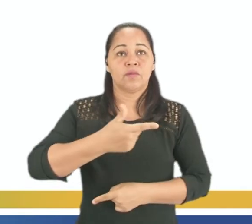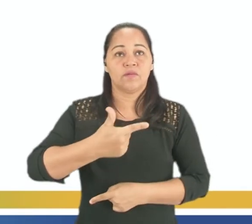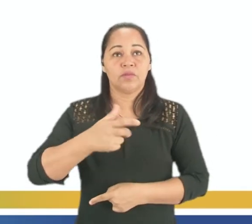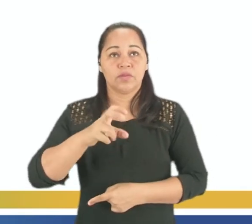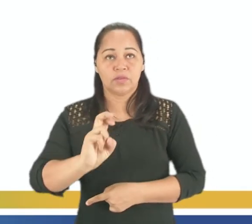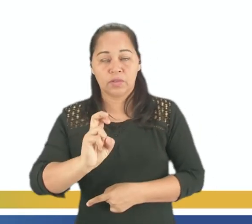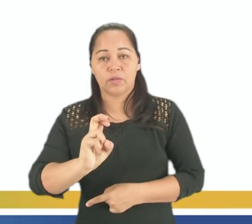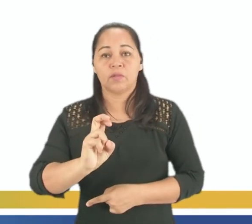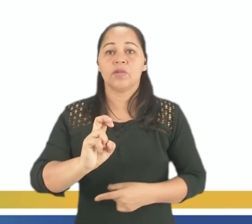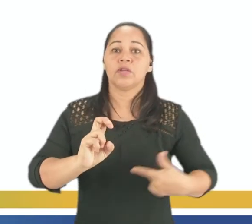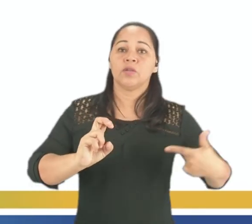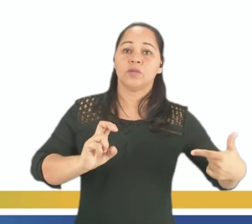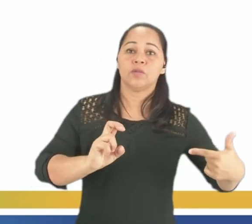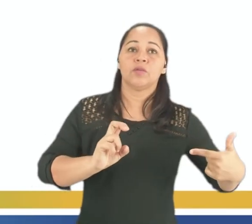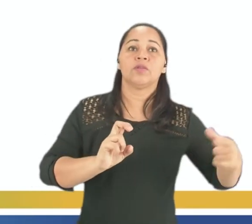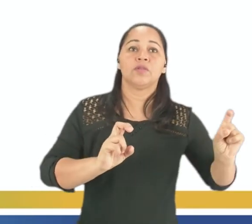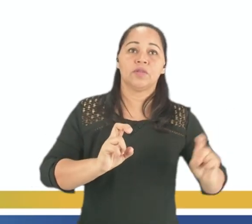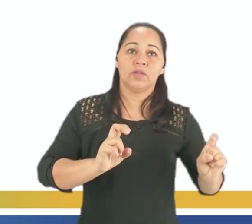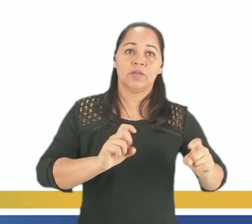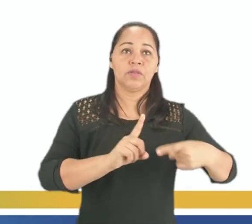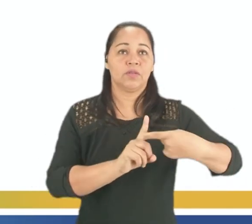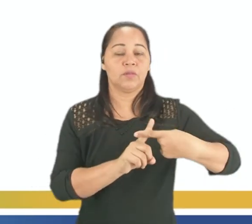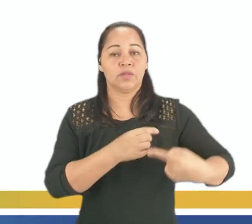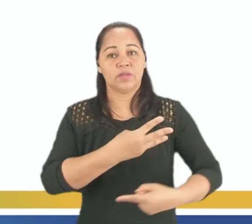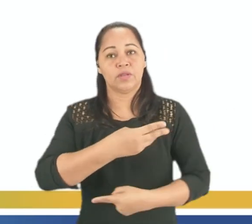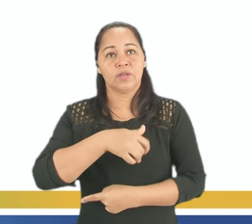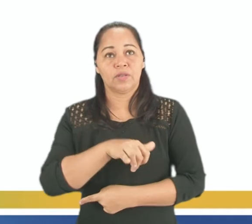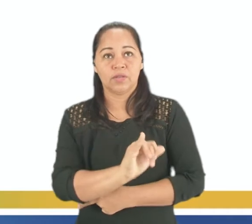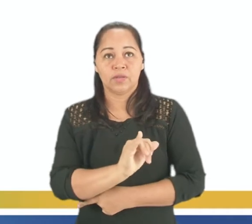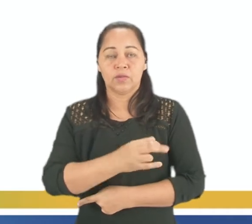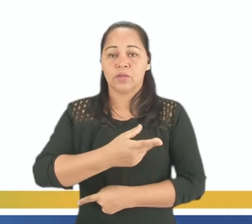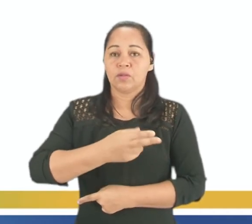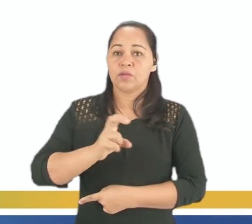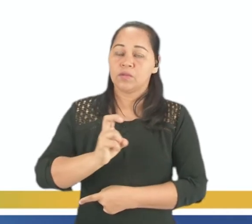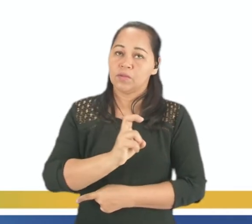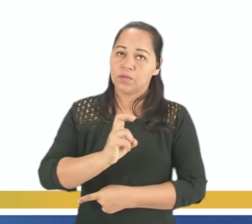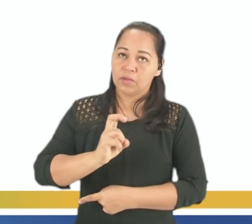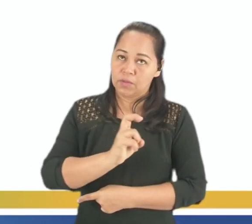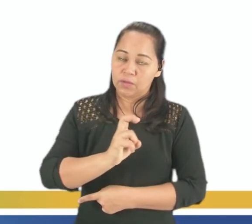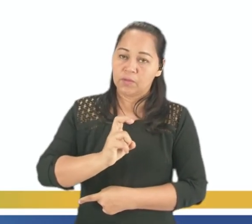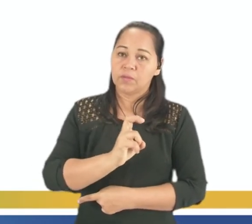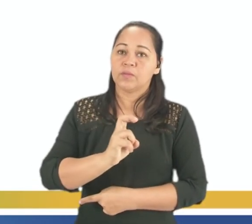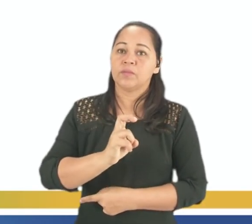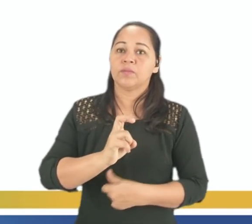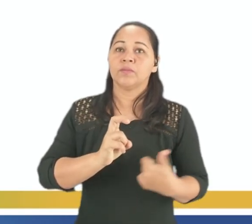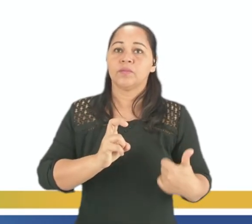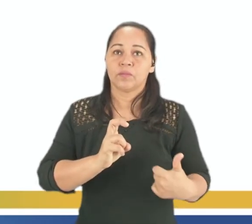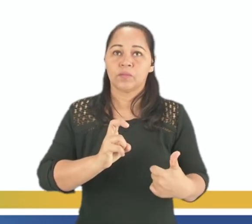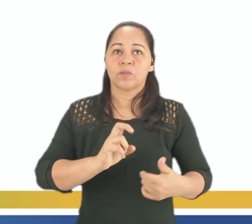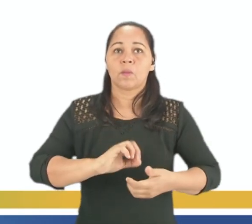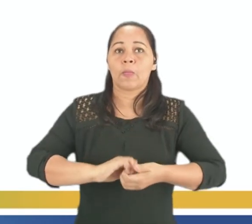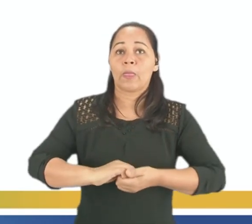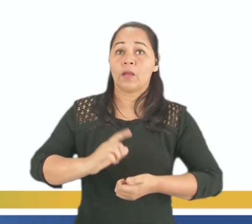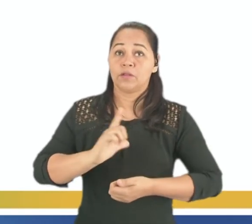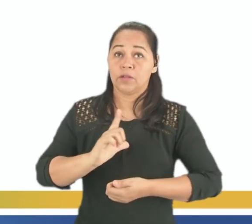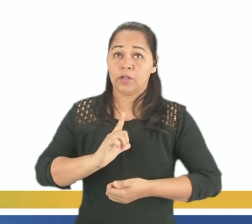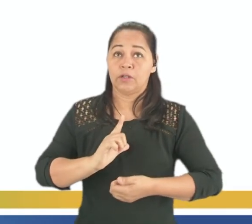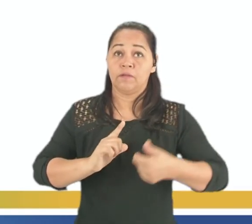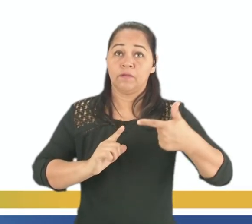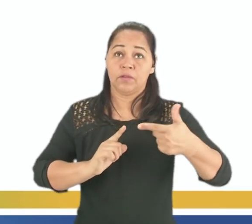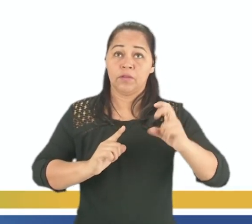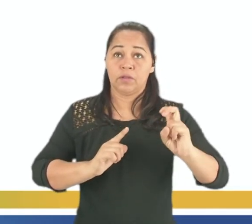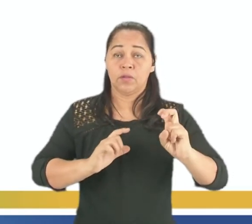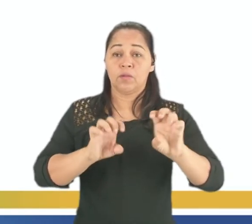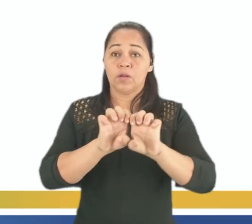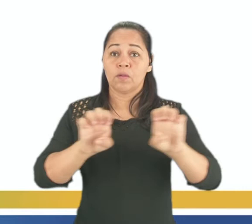E chamaremos a segunda equação, 2x mais 3y igual a 55, de equação 2. Então, o